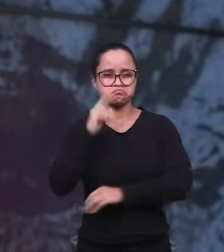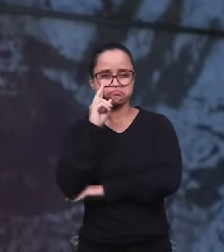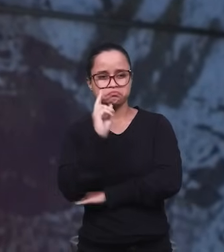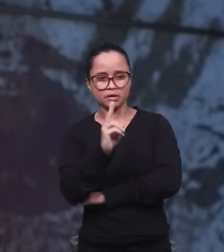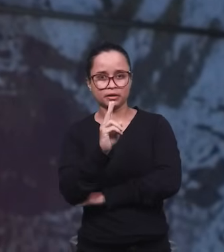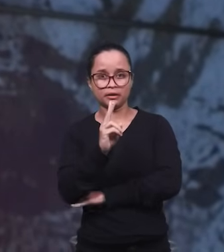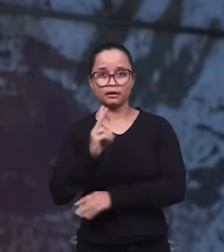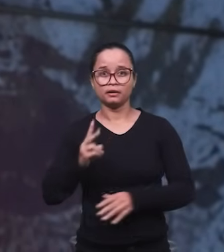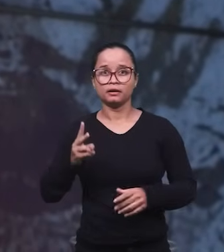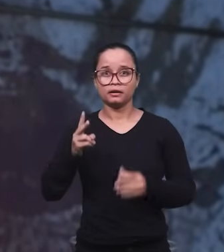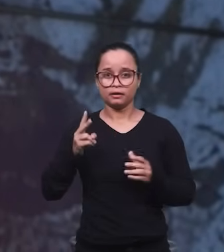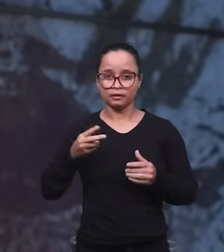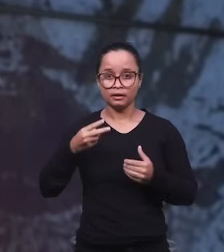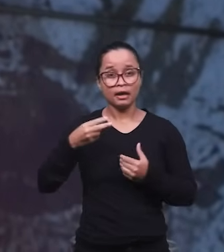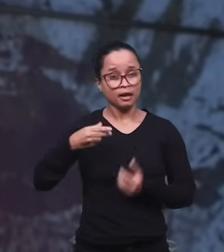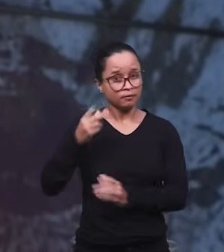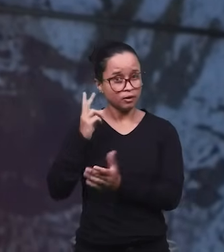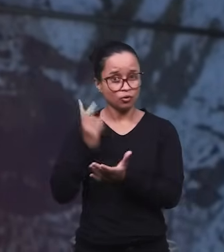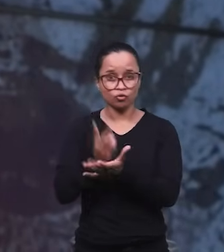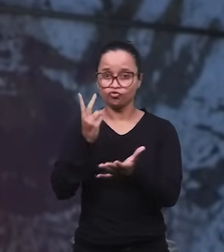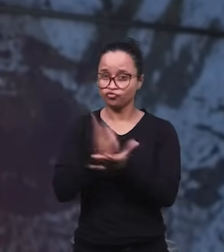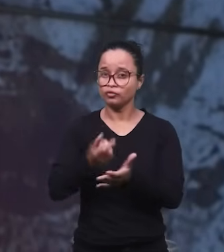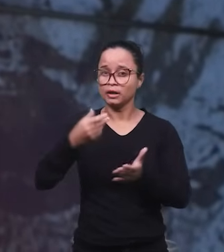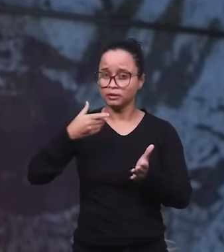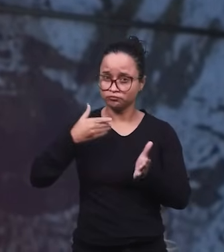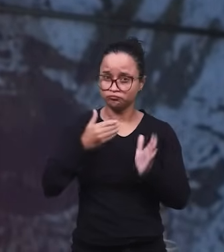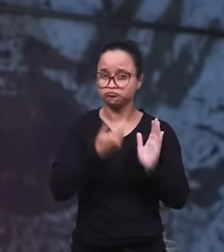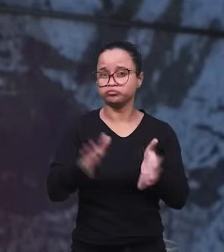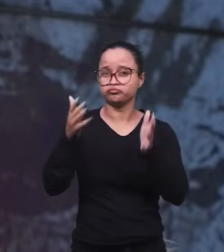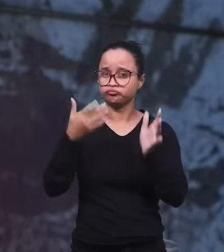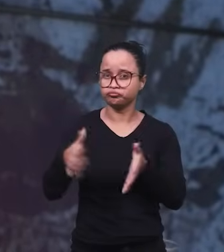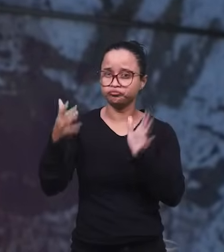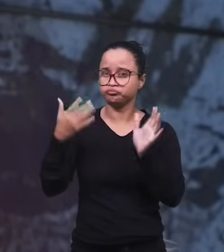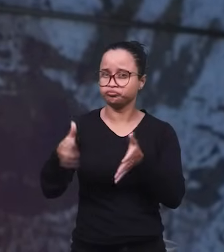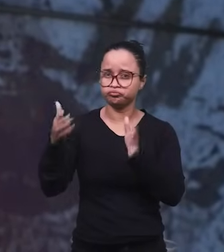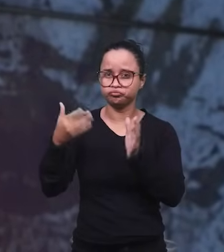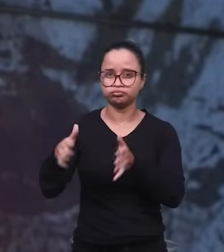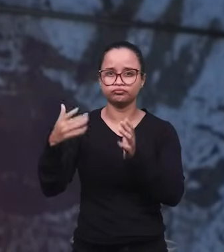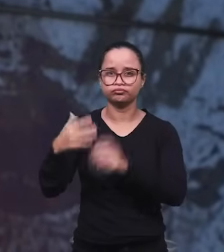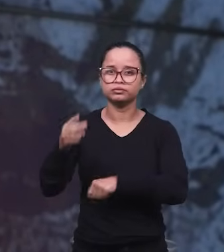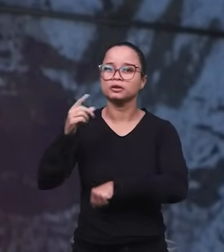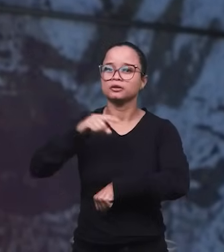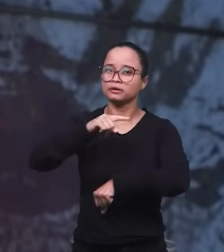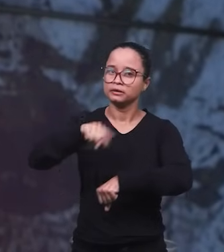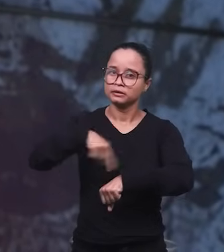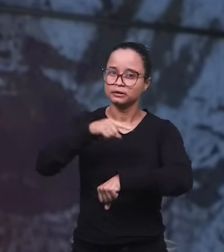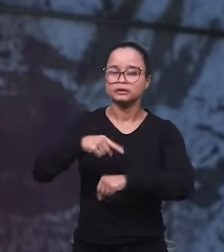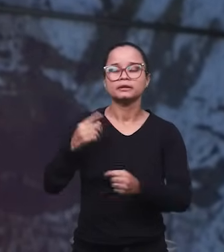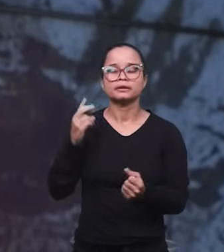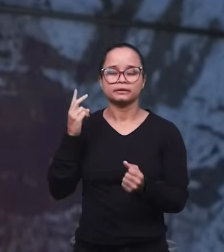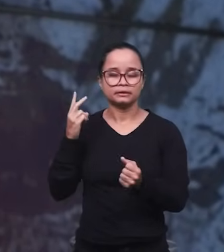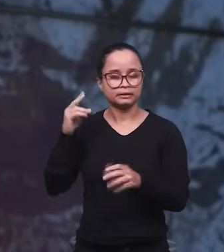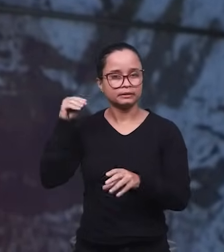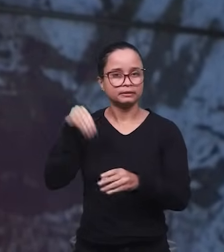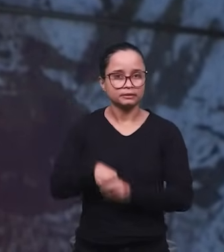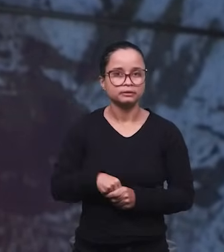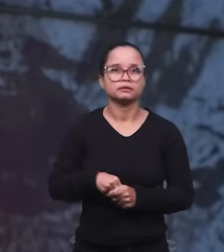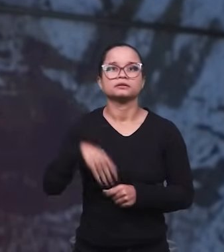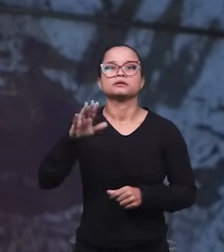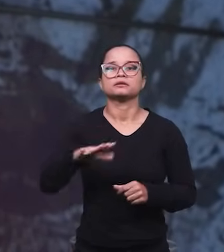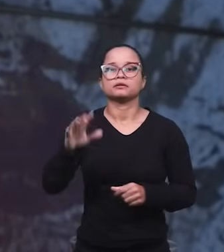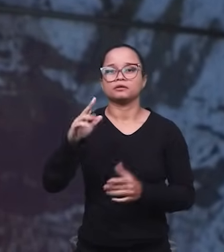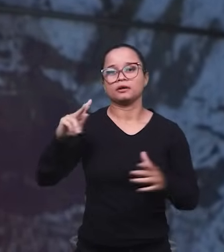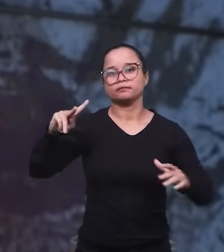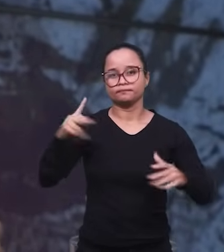ele vai continuar acontecendo num fluxo contínuo dentro